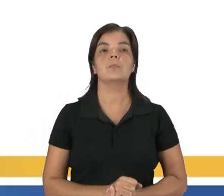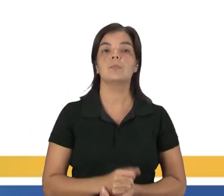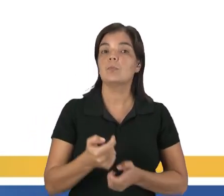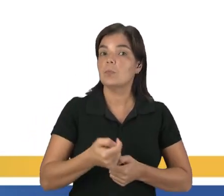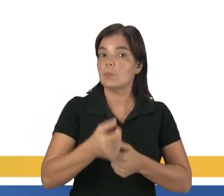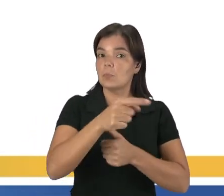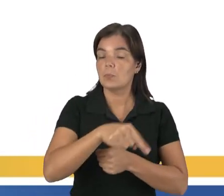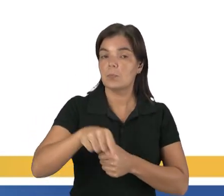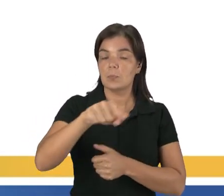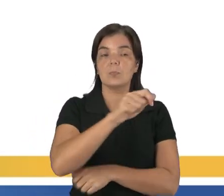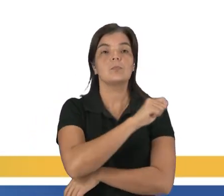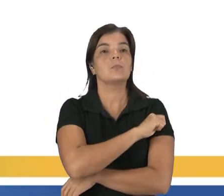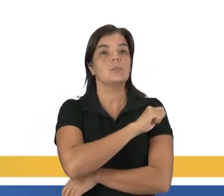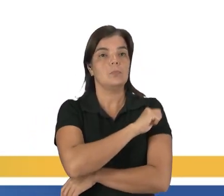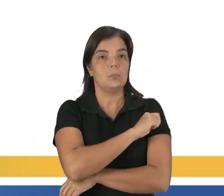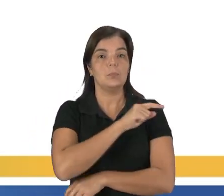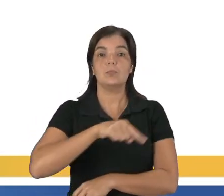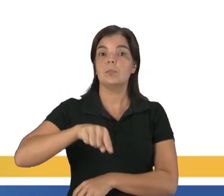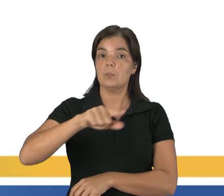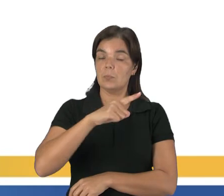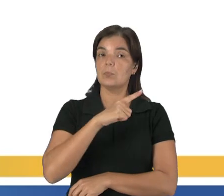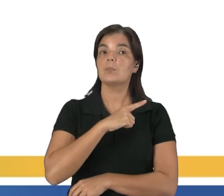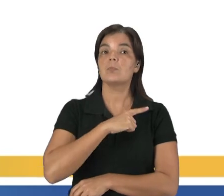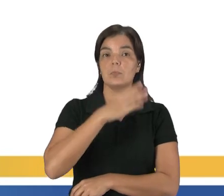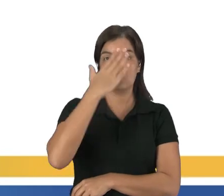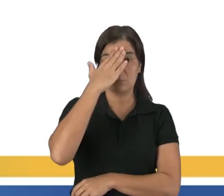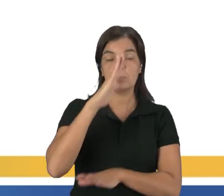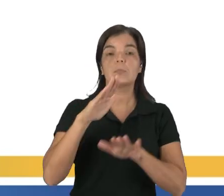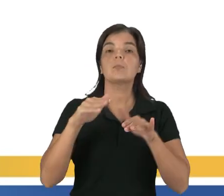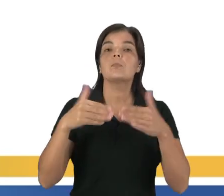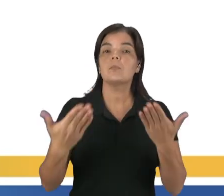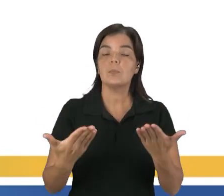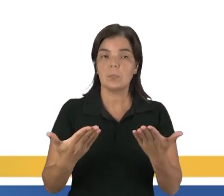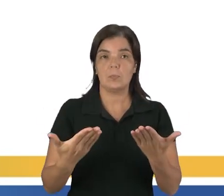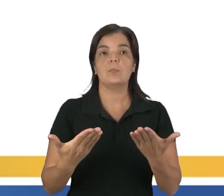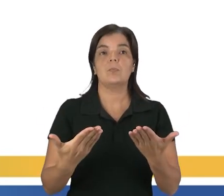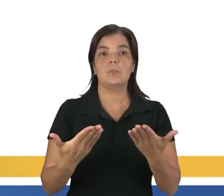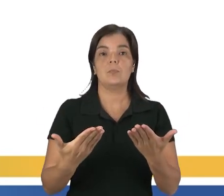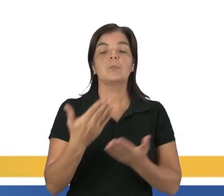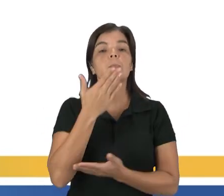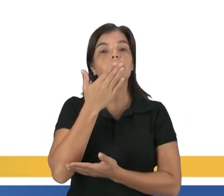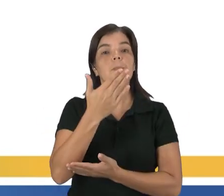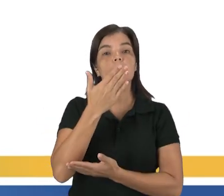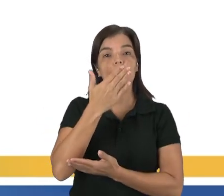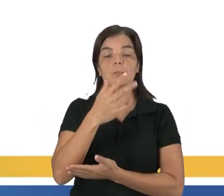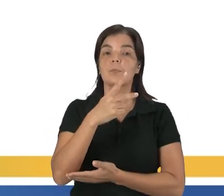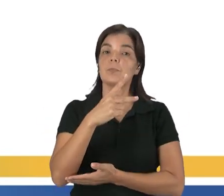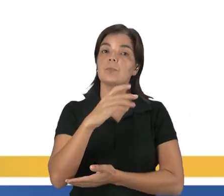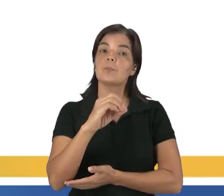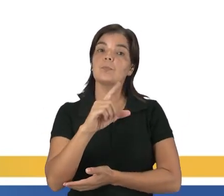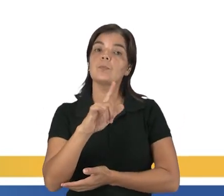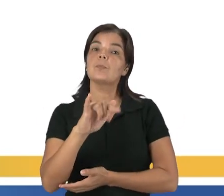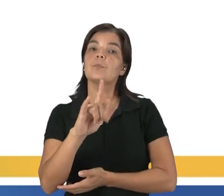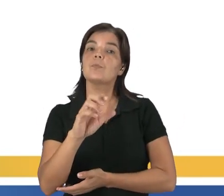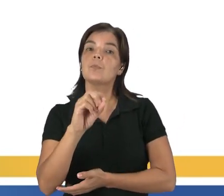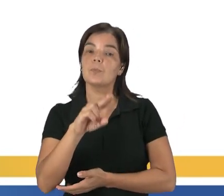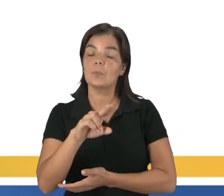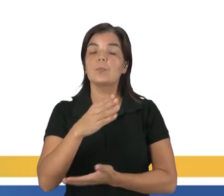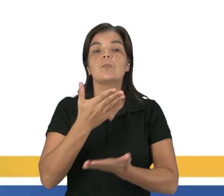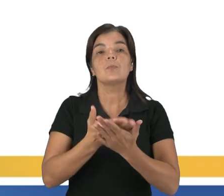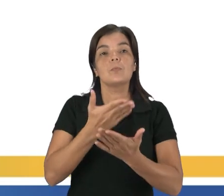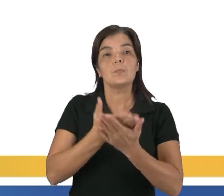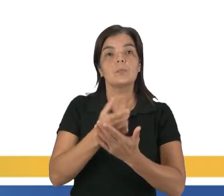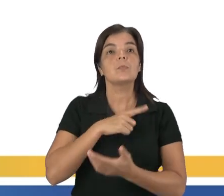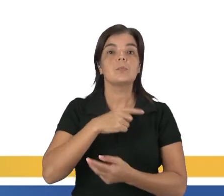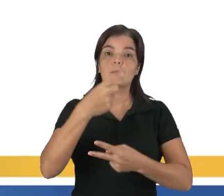que eu dou para os meus alunos é que você tem que saber qual é o tipo de polígono, ou seja, qual é a área que eu estou trabalhando.